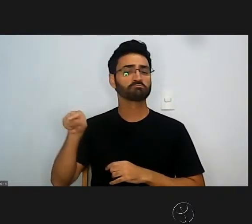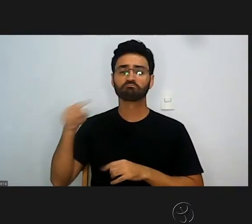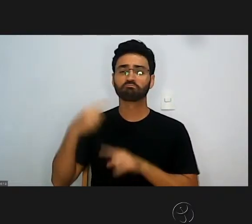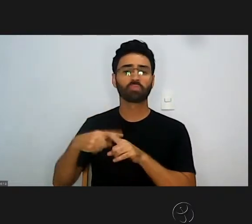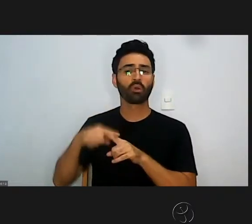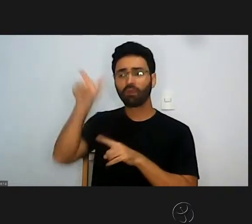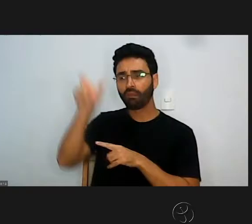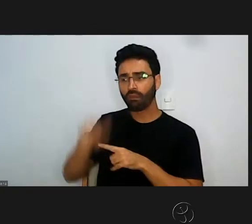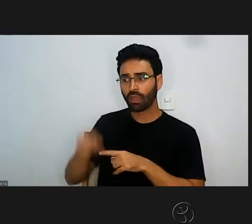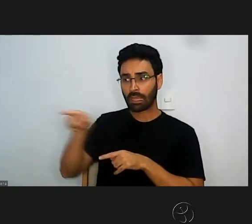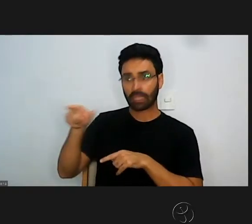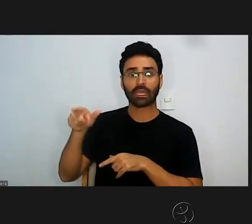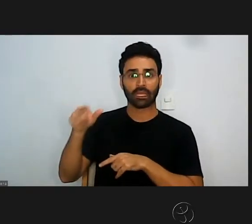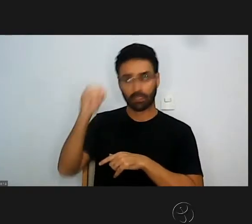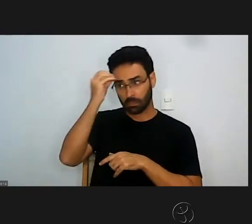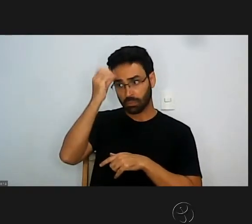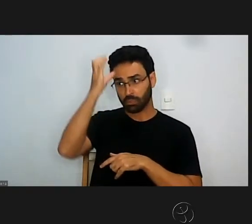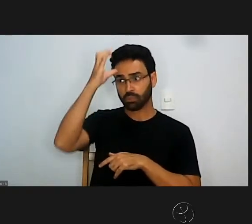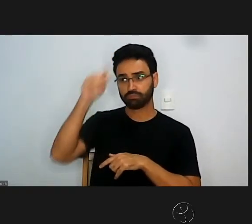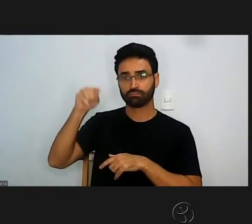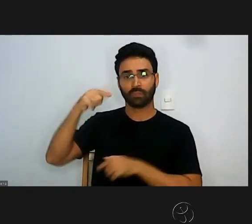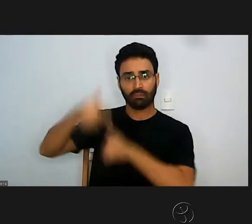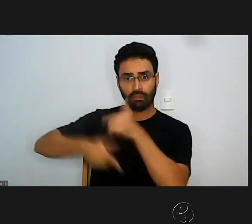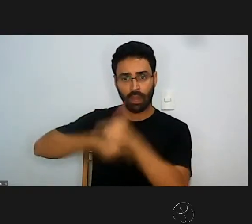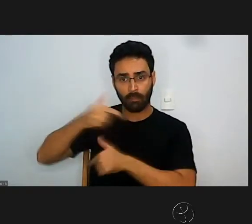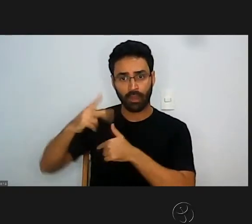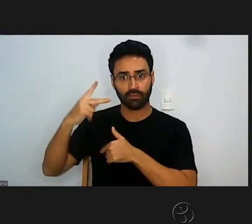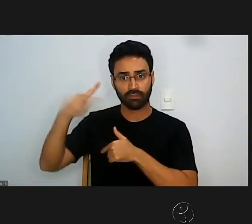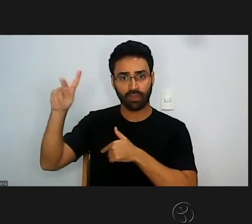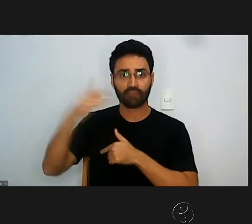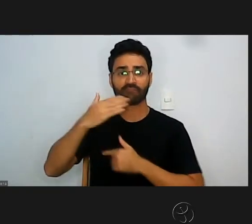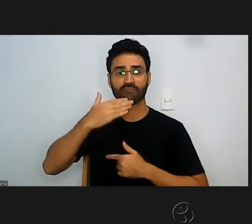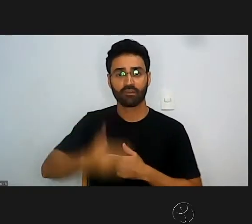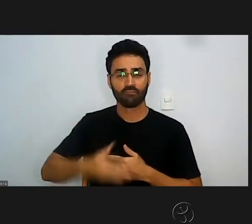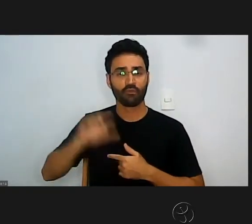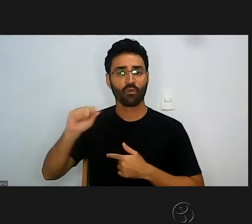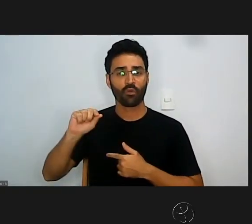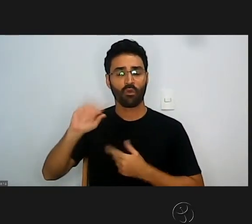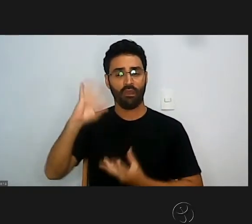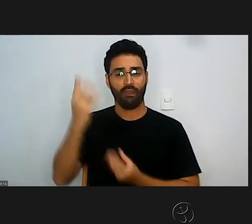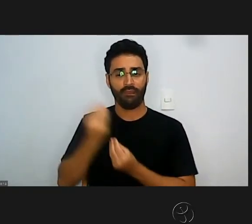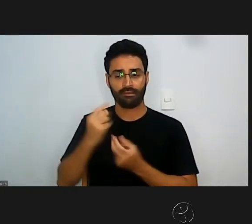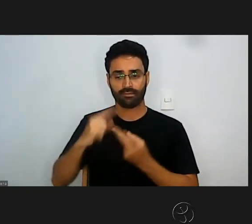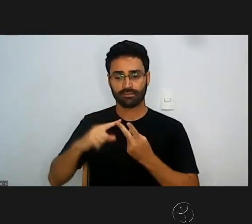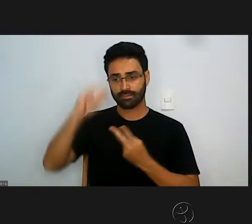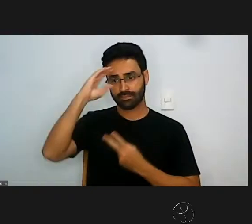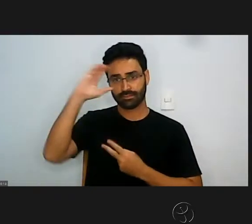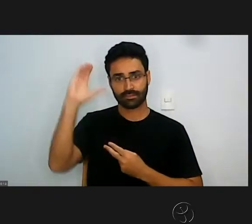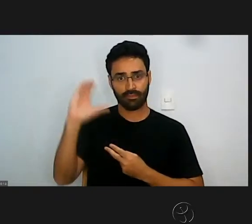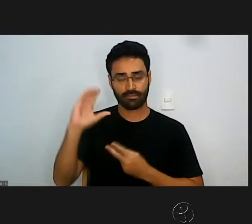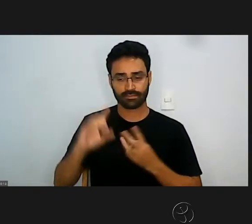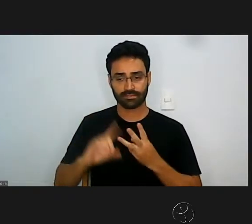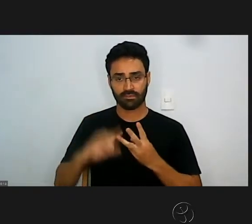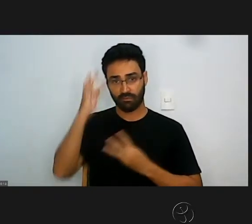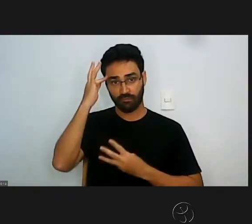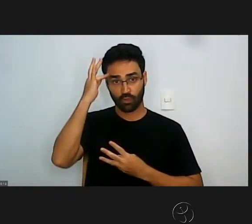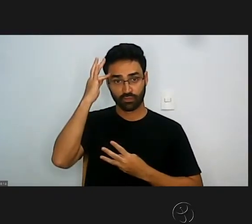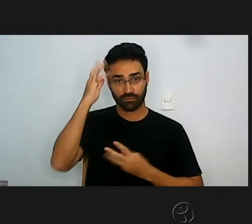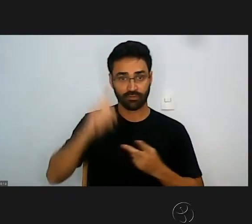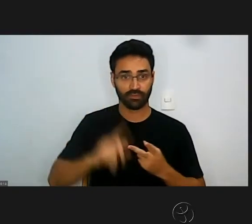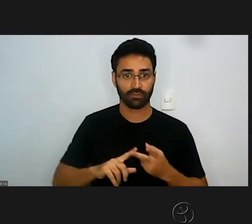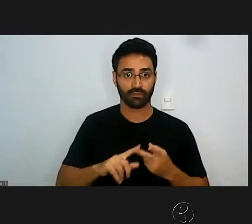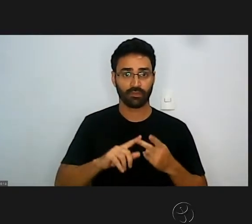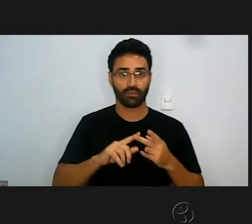sua atuação em prol das artes, das ciências, da filosofia, das letras ou do